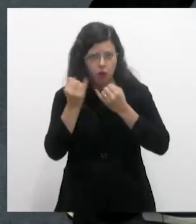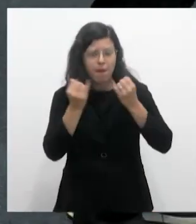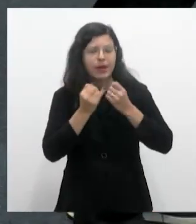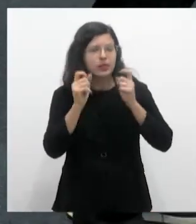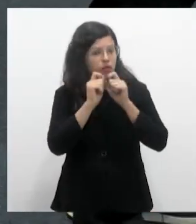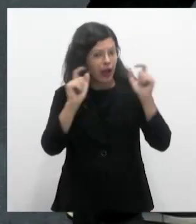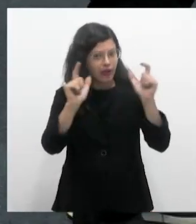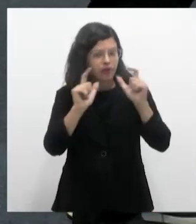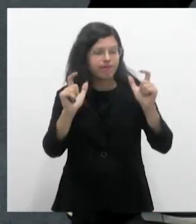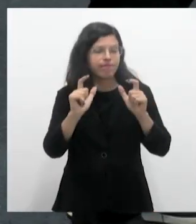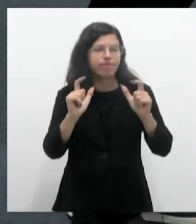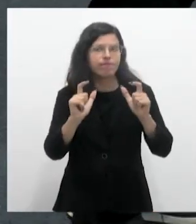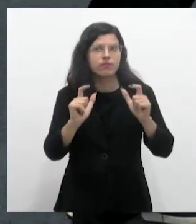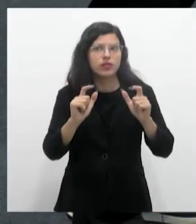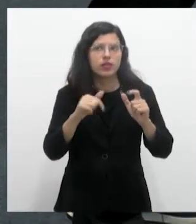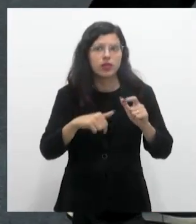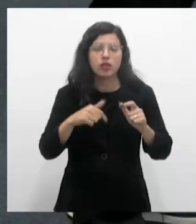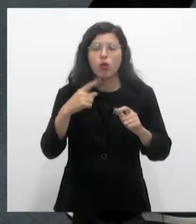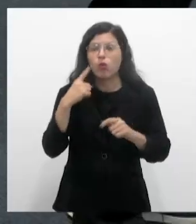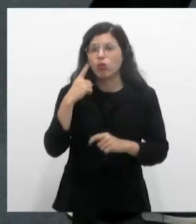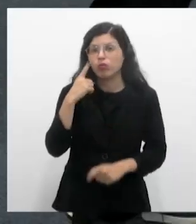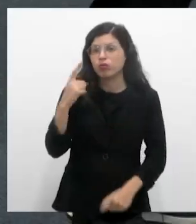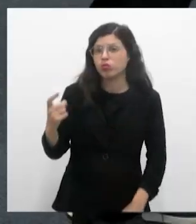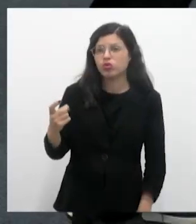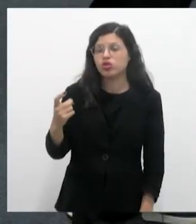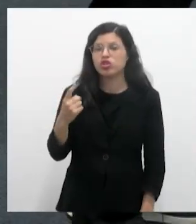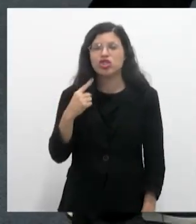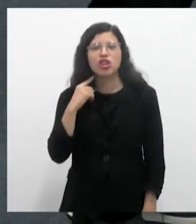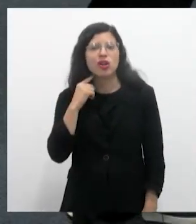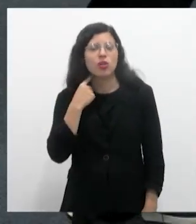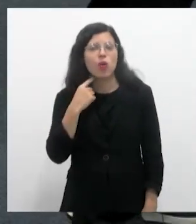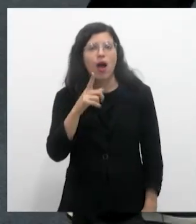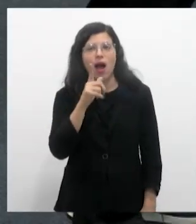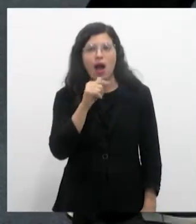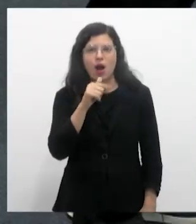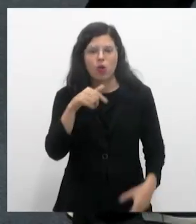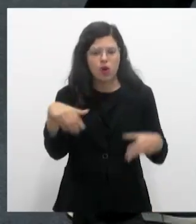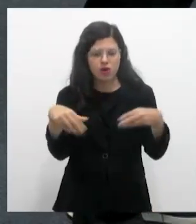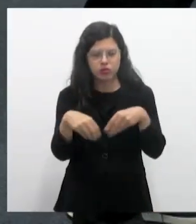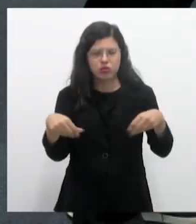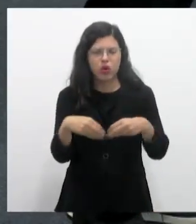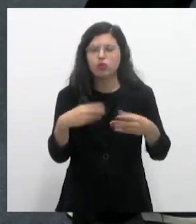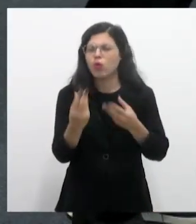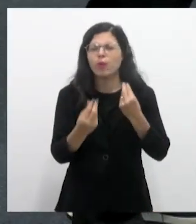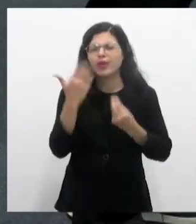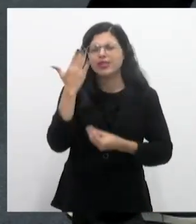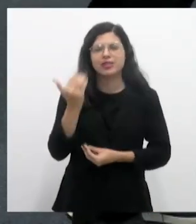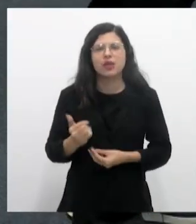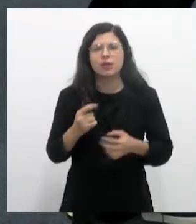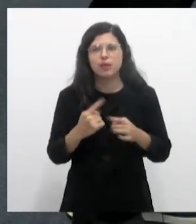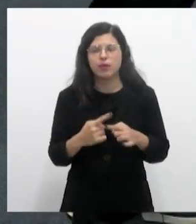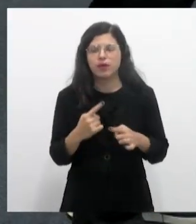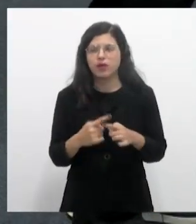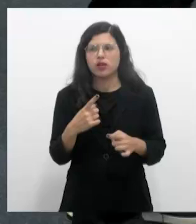então, contaminando água e solo. E como é que a gente sabe disso? Porque a gente tem